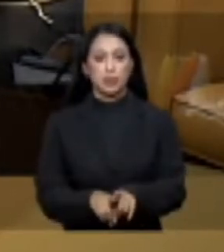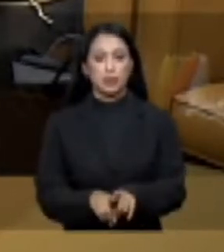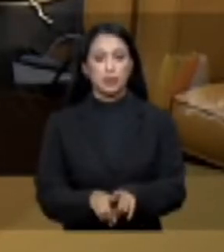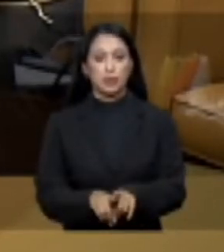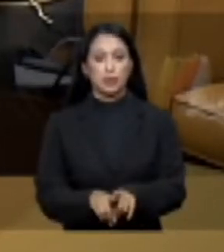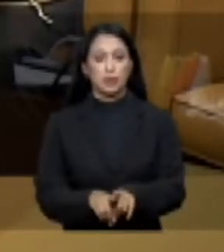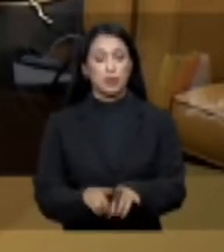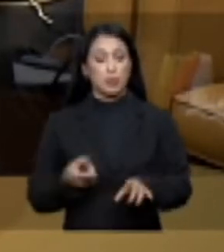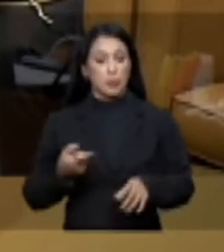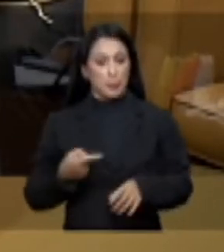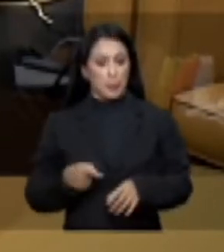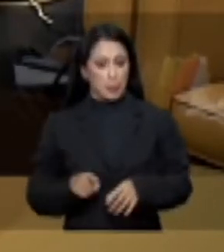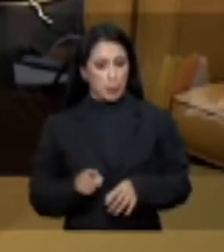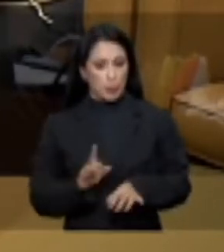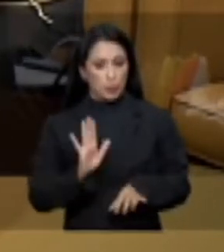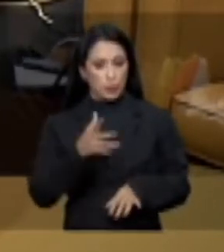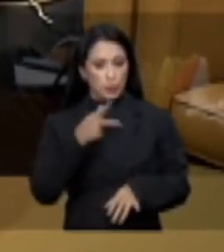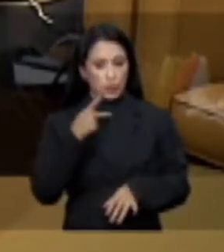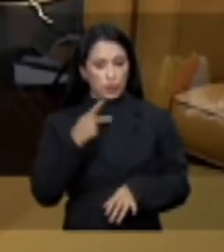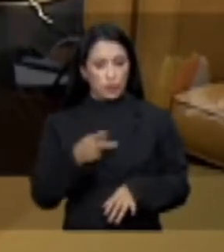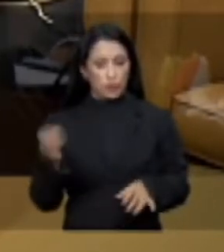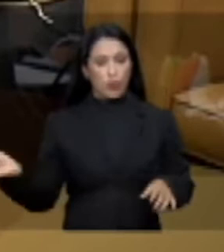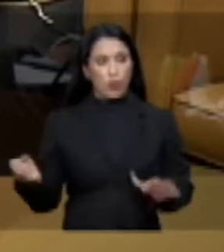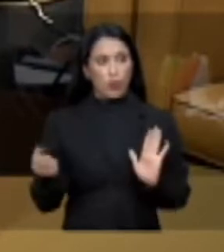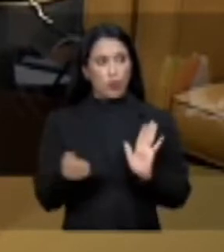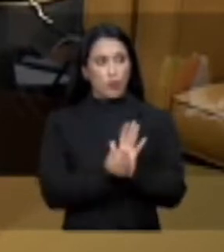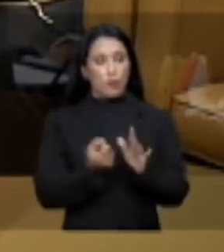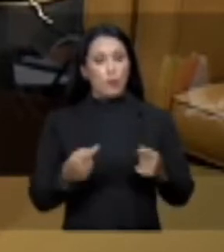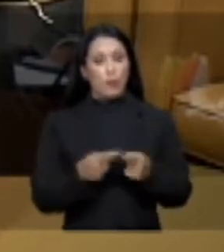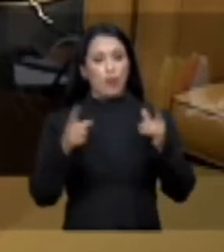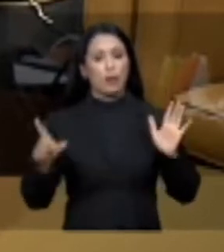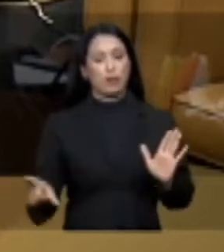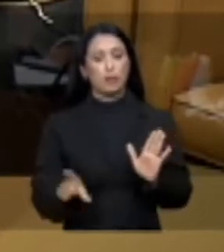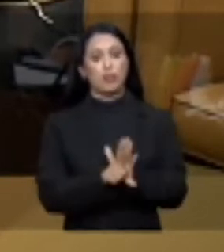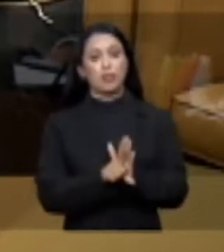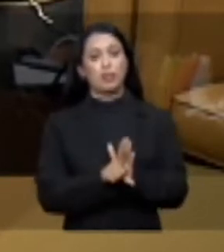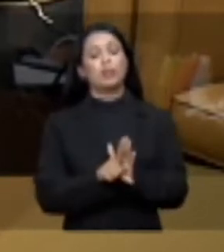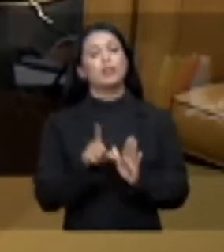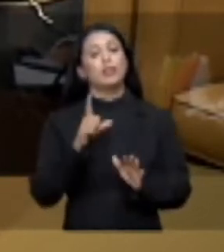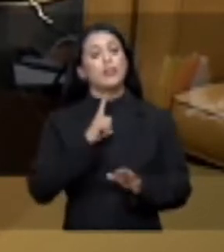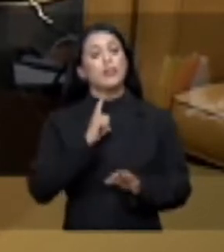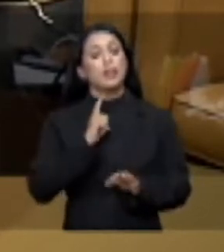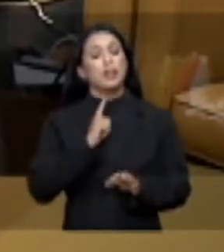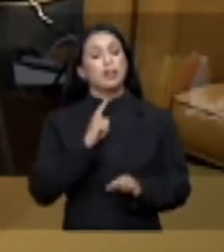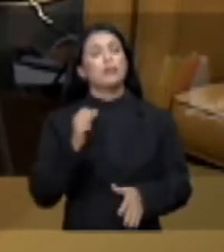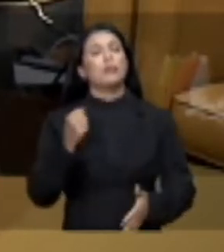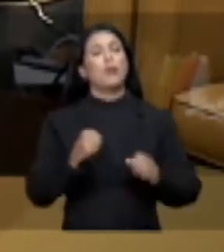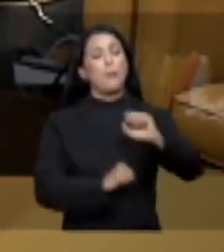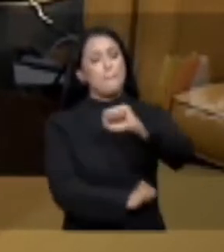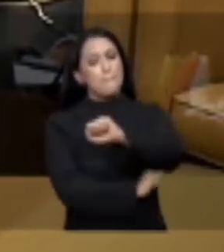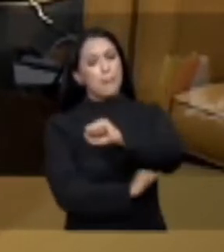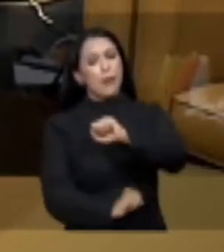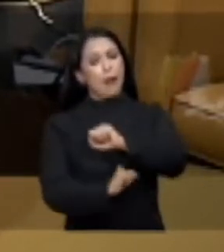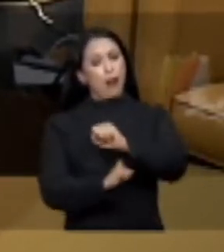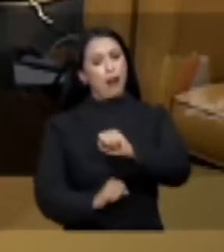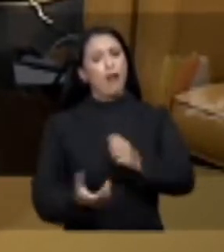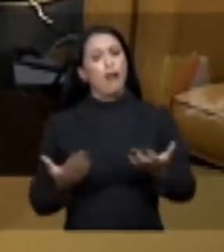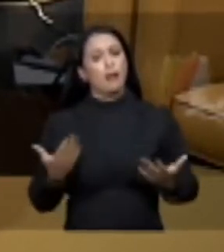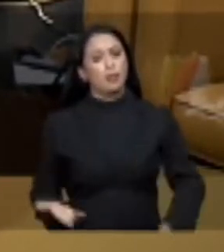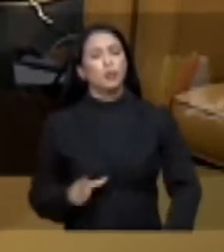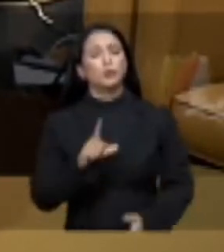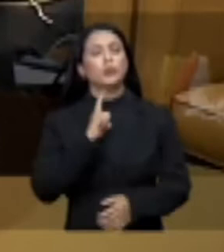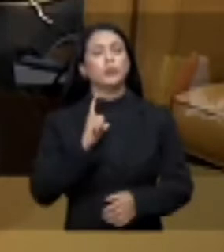um pouco mais profundo. Como já dito, o novo marco legal tem a prestação regionalizada como um de seus pilares. E para isso